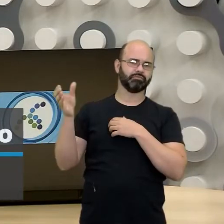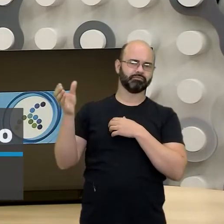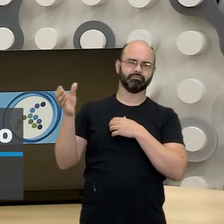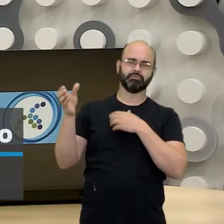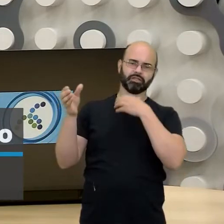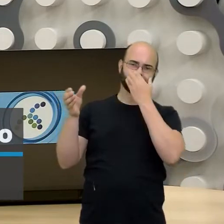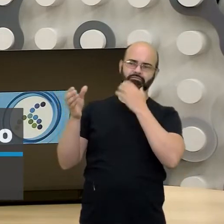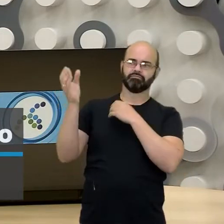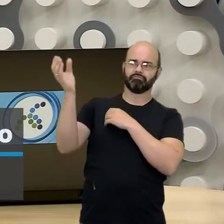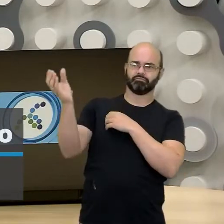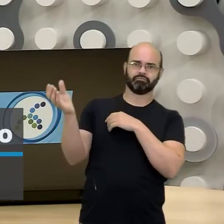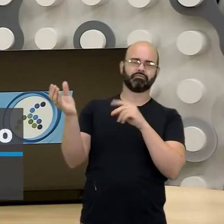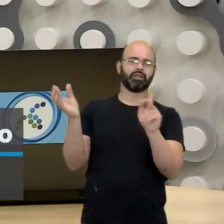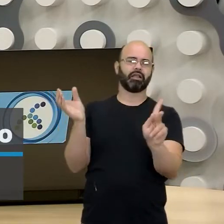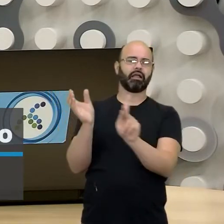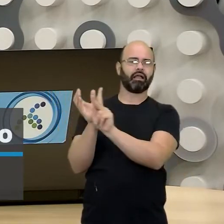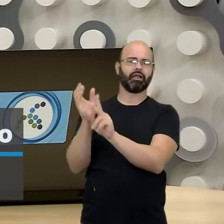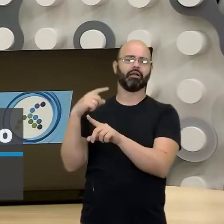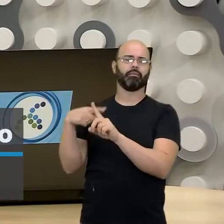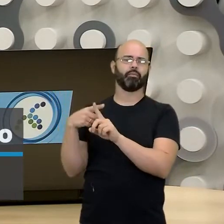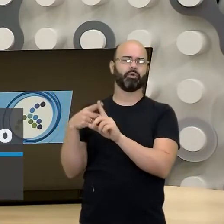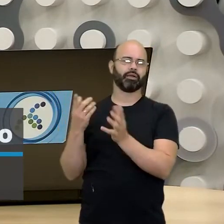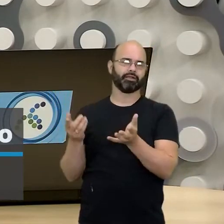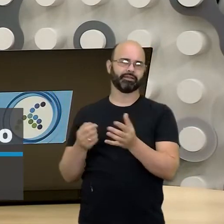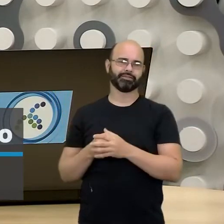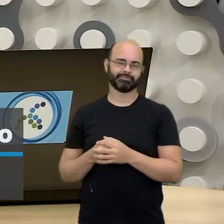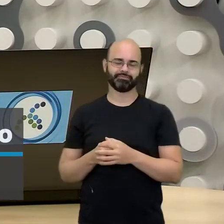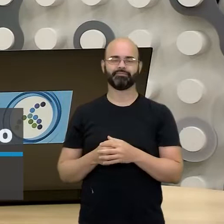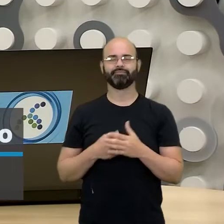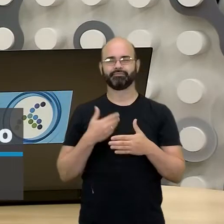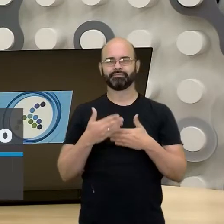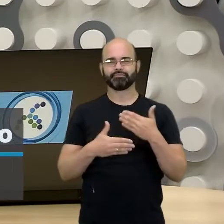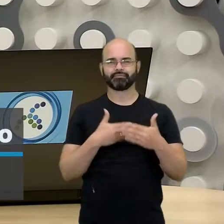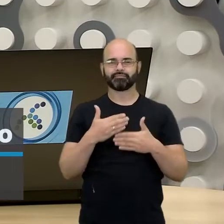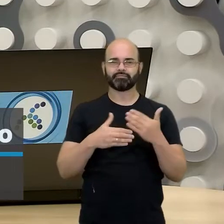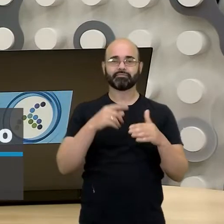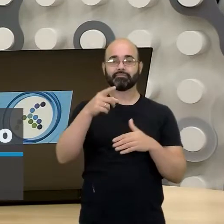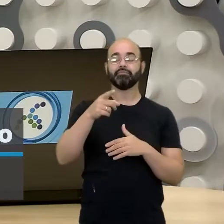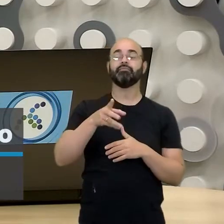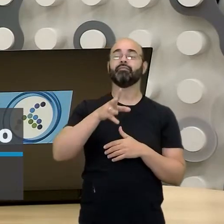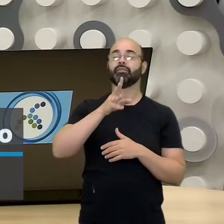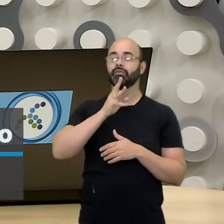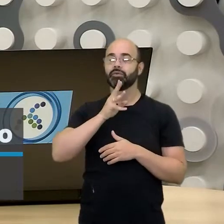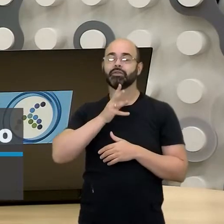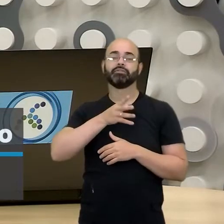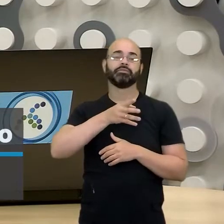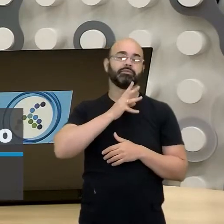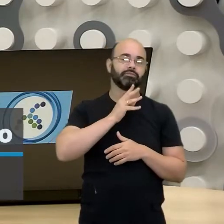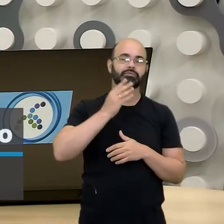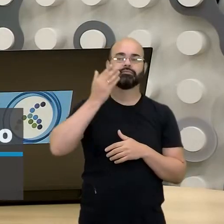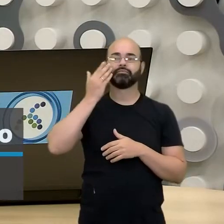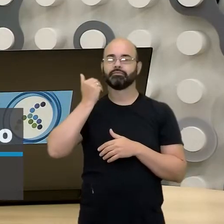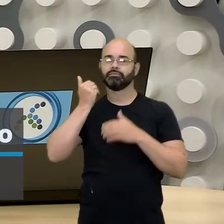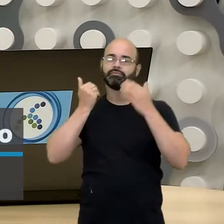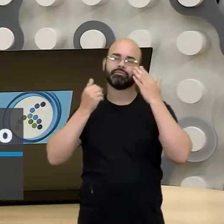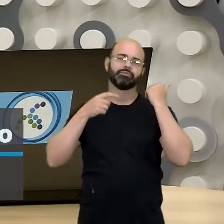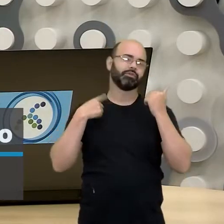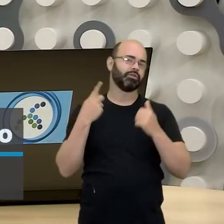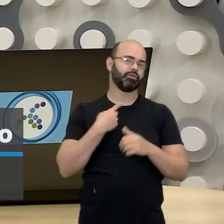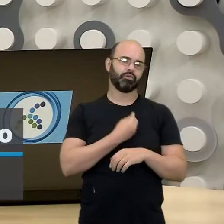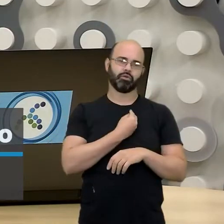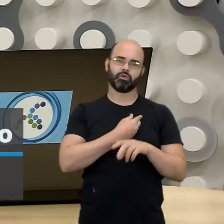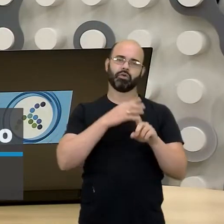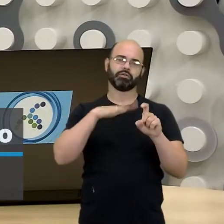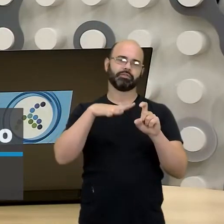consegue restabelecer essas relações aí, você vai alimentando o seu repertório, né? E os mitos, eles estão sempre presentes na nossa vida, né? A gente já